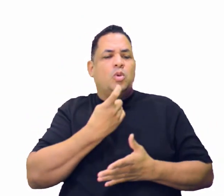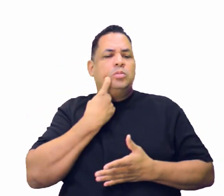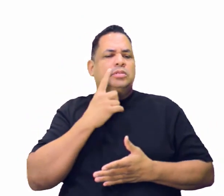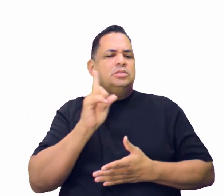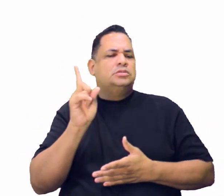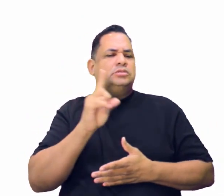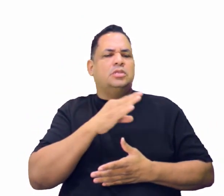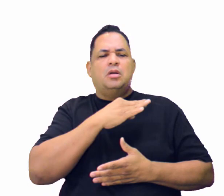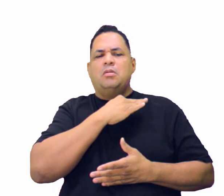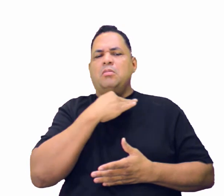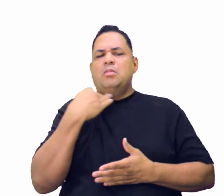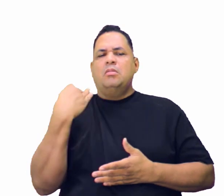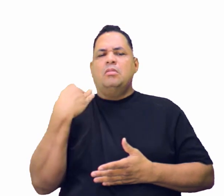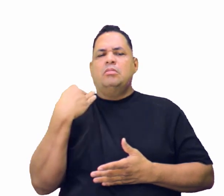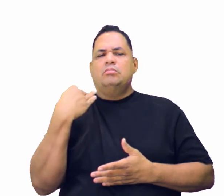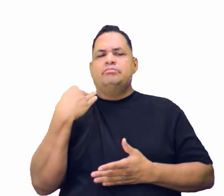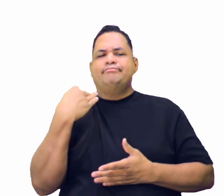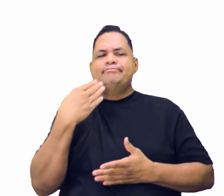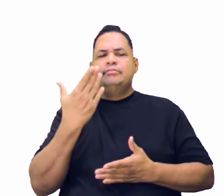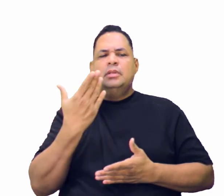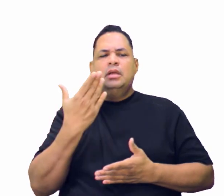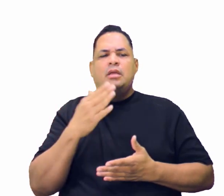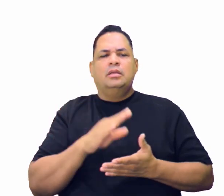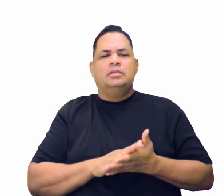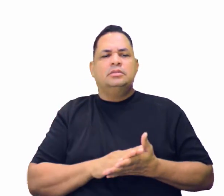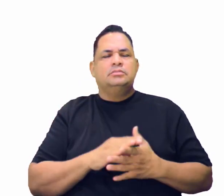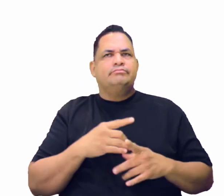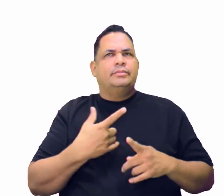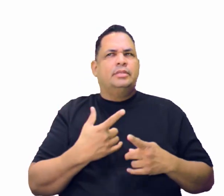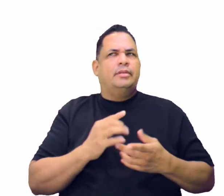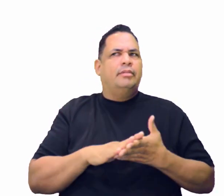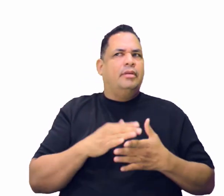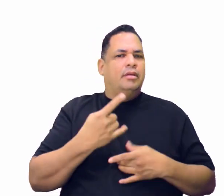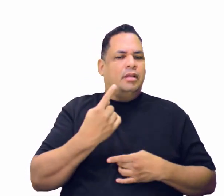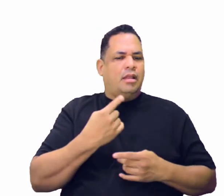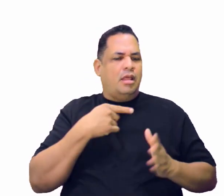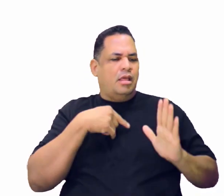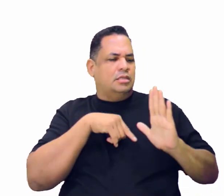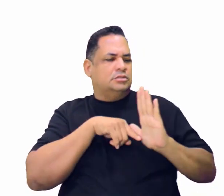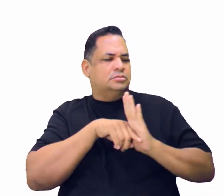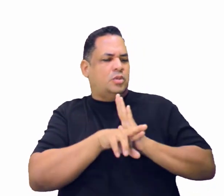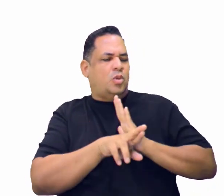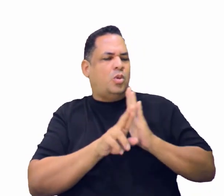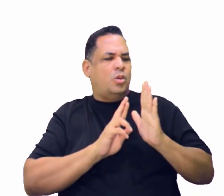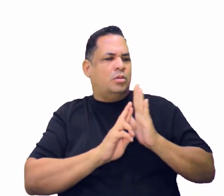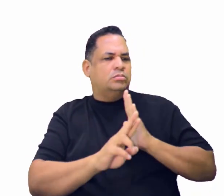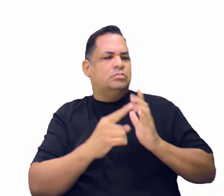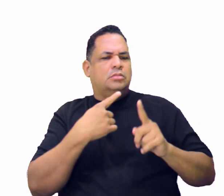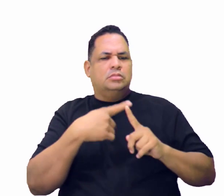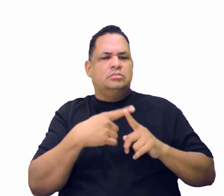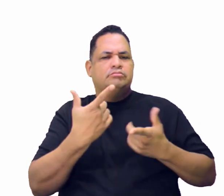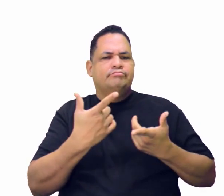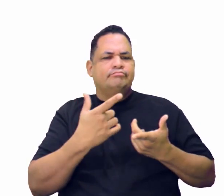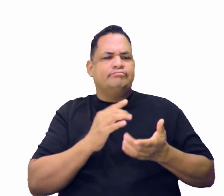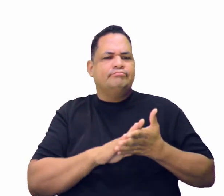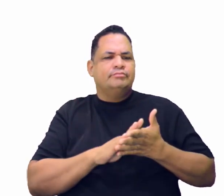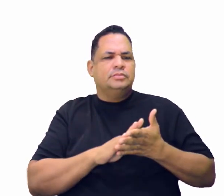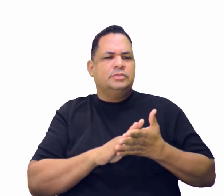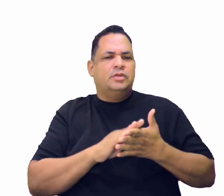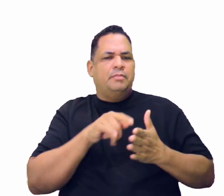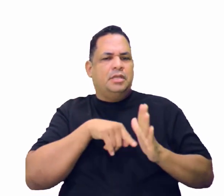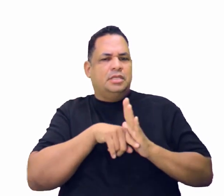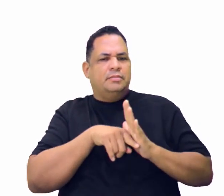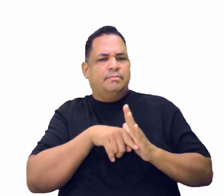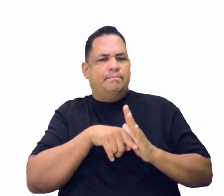Porque vou pesquisar sobre isso, lindinha. Aí mais outra pergunta. Mãe, por que será que